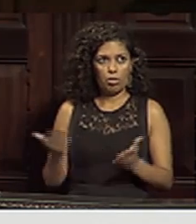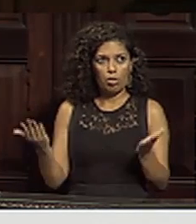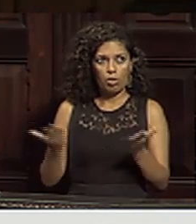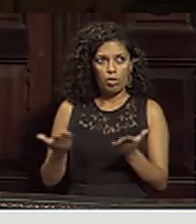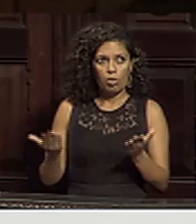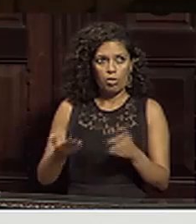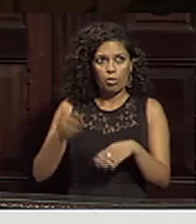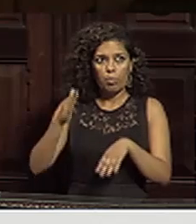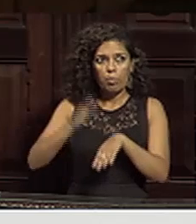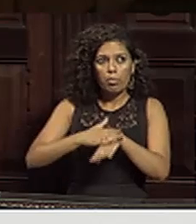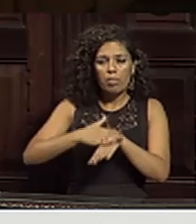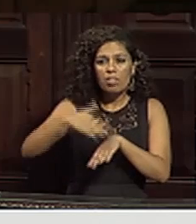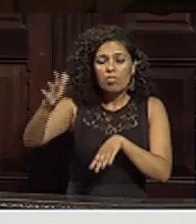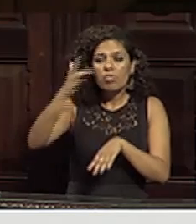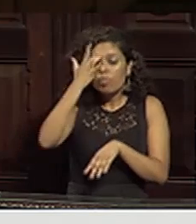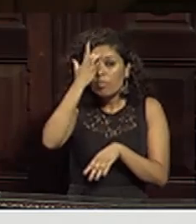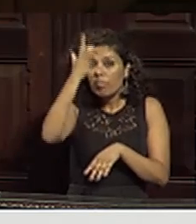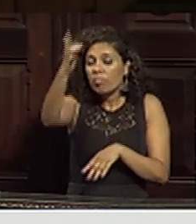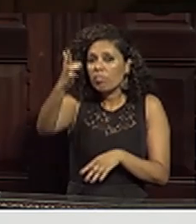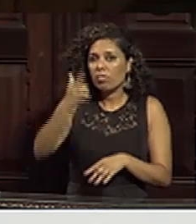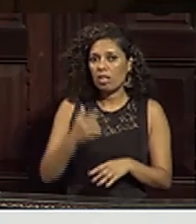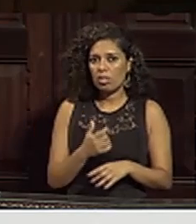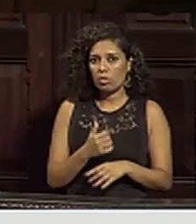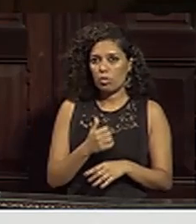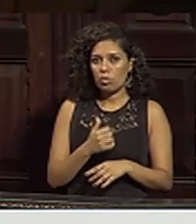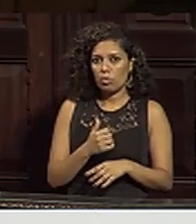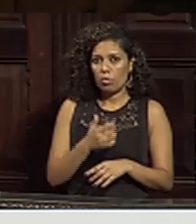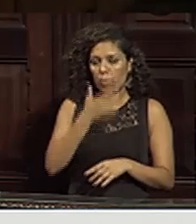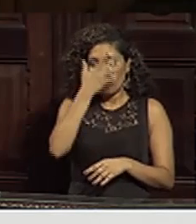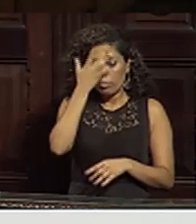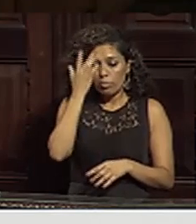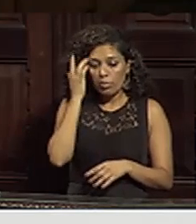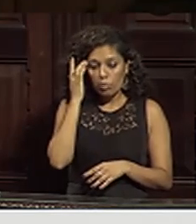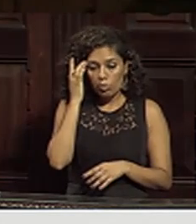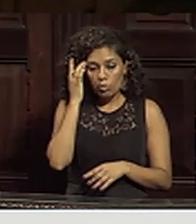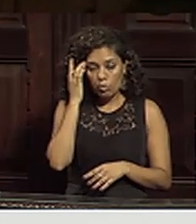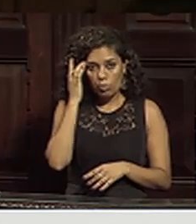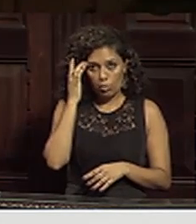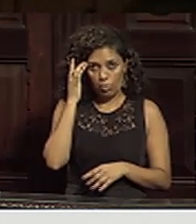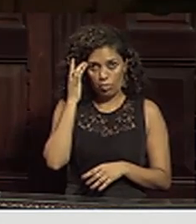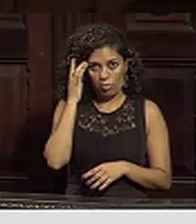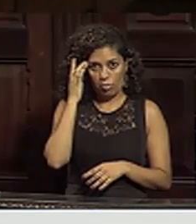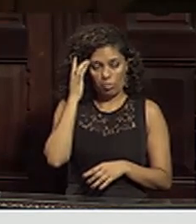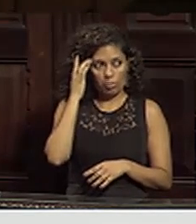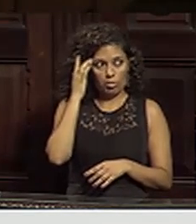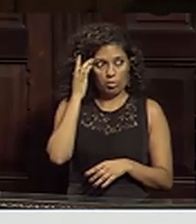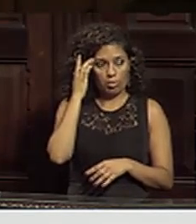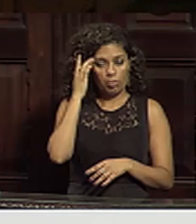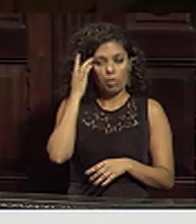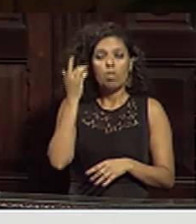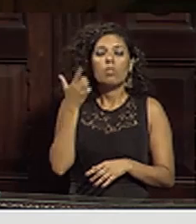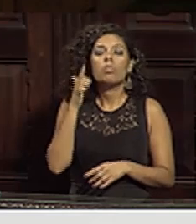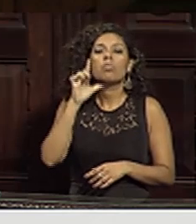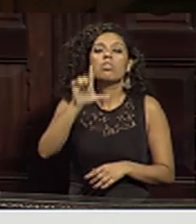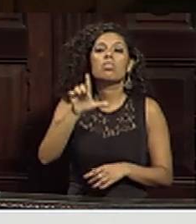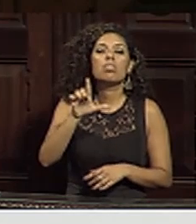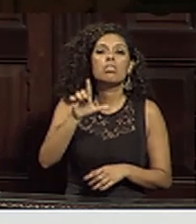do Supremo Tribunal Federal, composto de 11